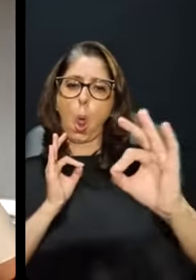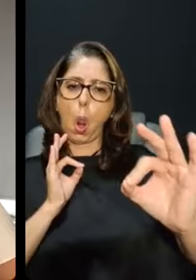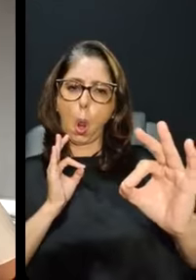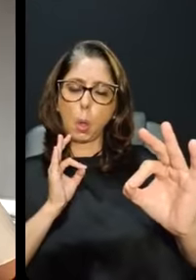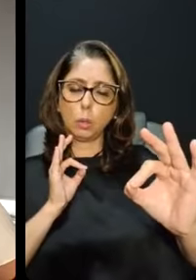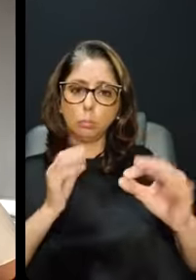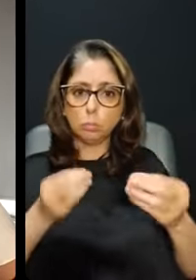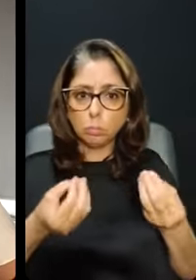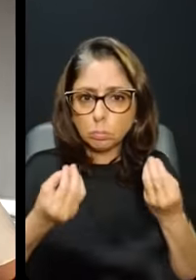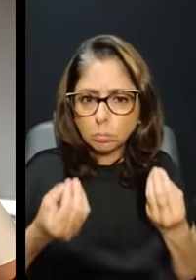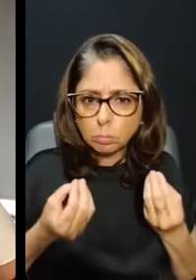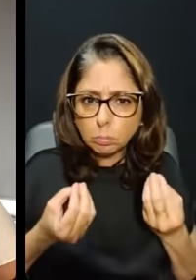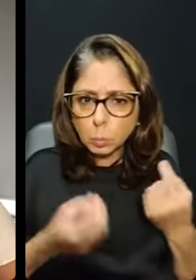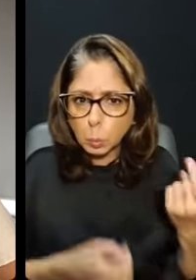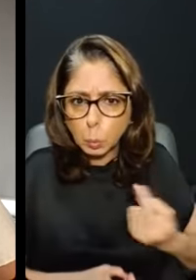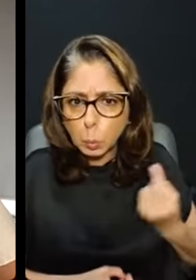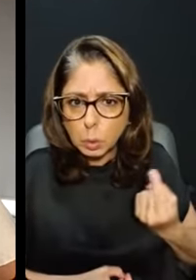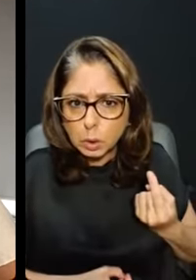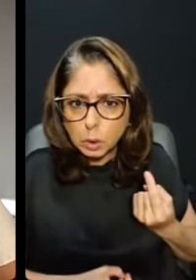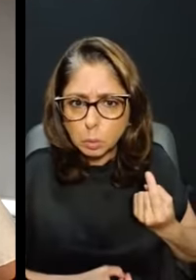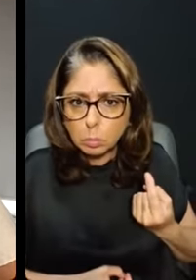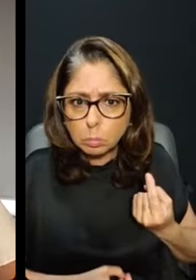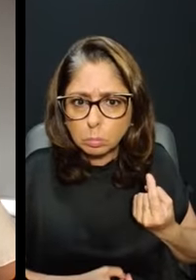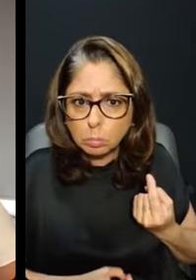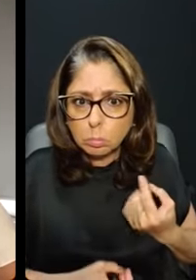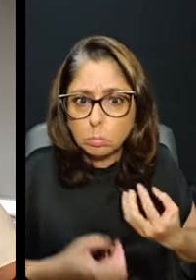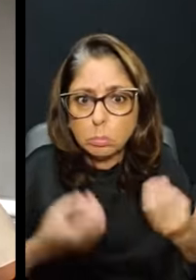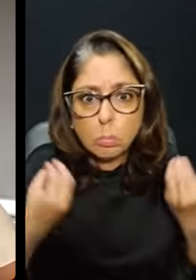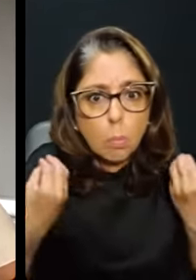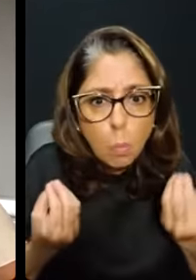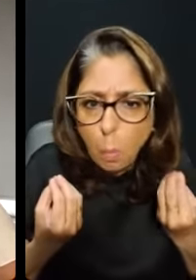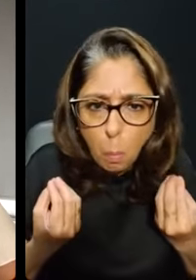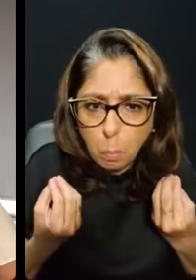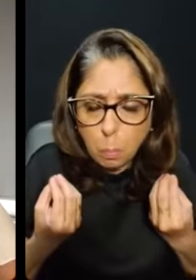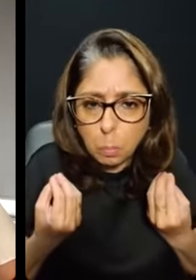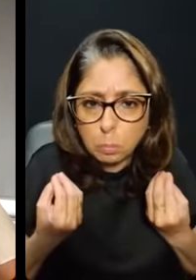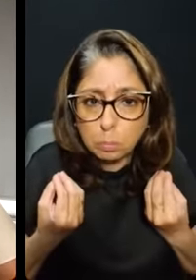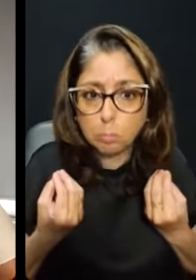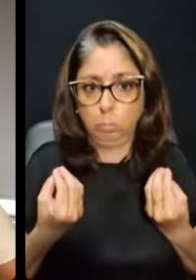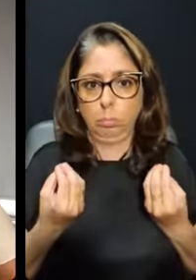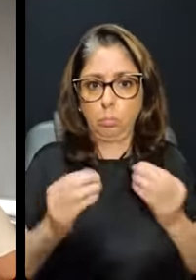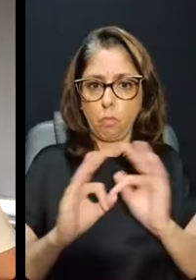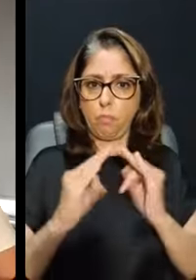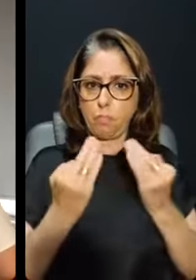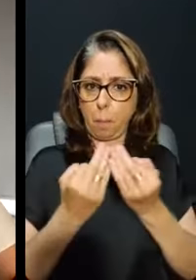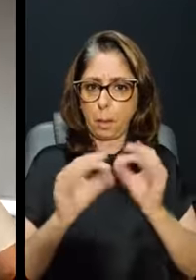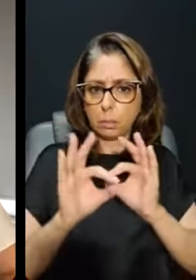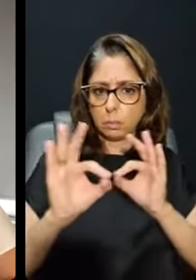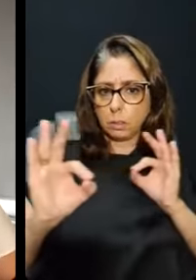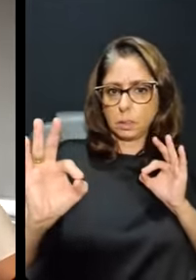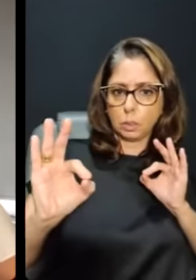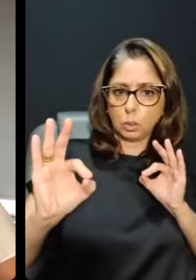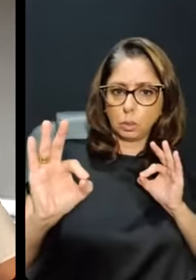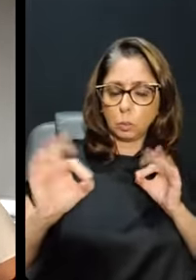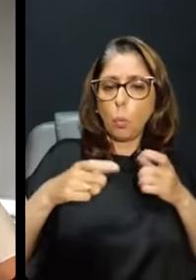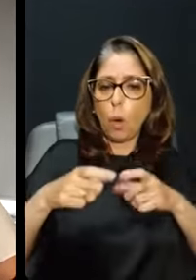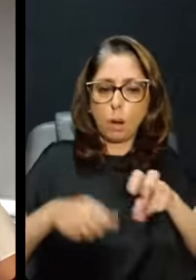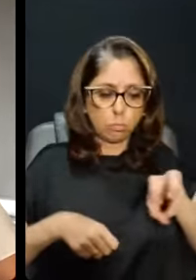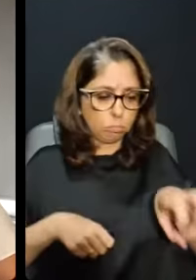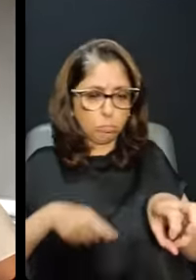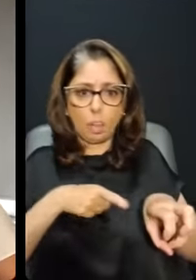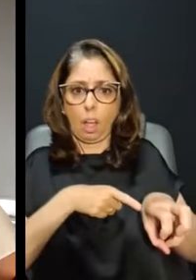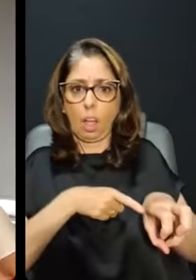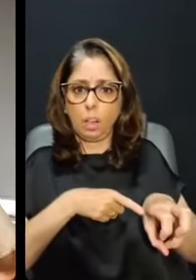ali. Então, você imagina como que seria essa experiência. Os jogos, eles trabalham muito essa questão da experiência como um todo. E